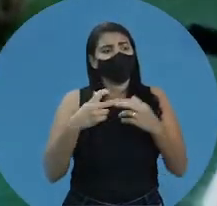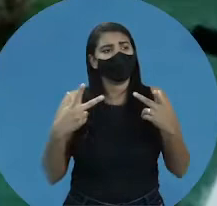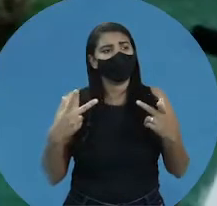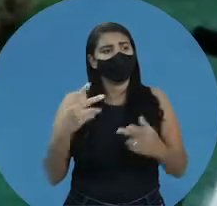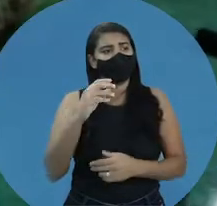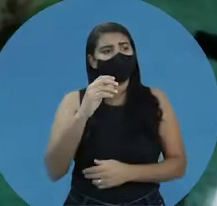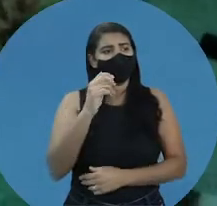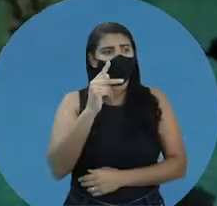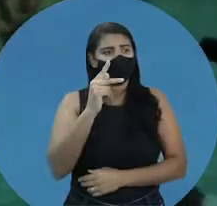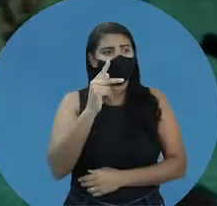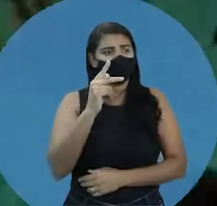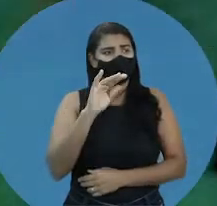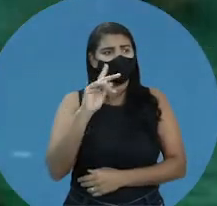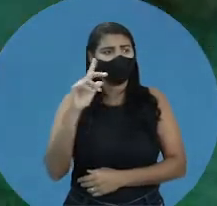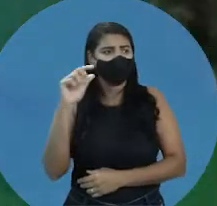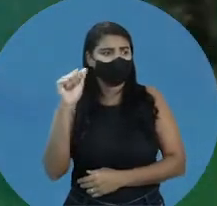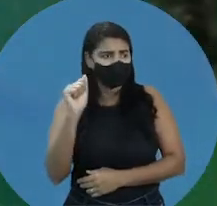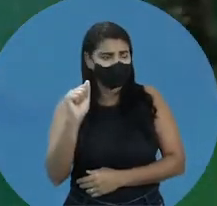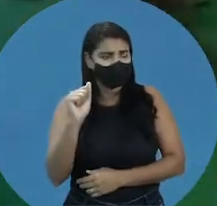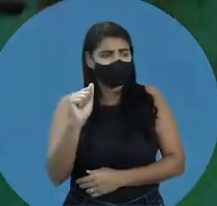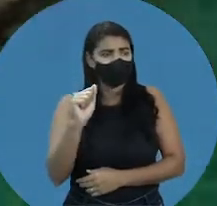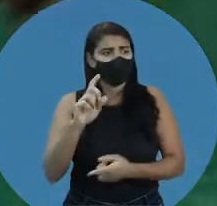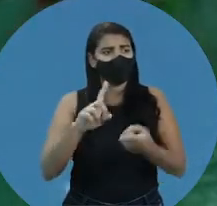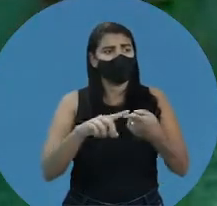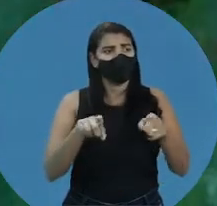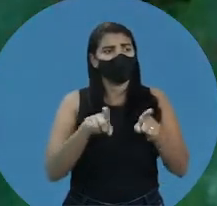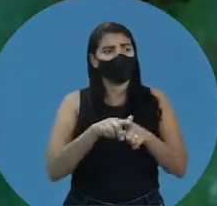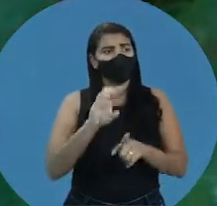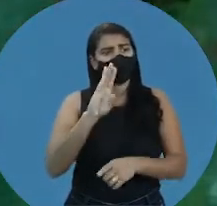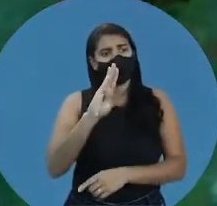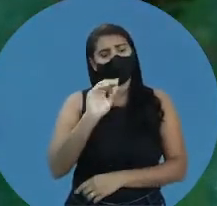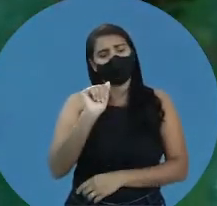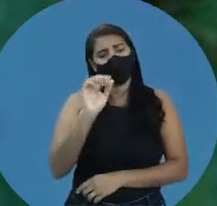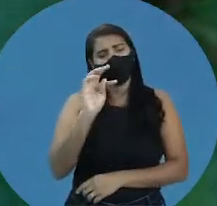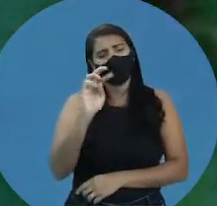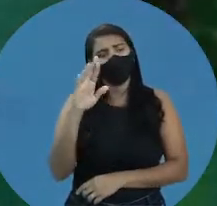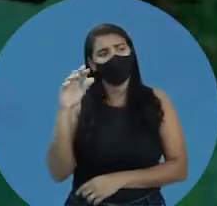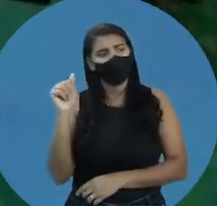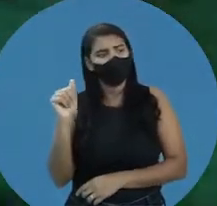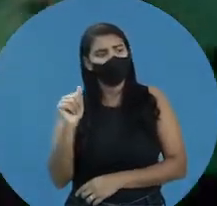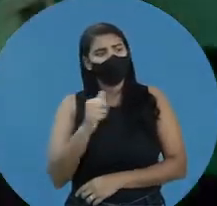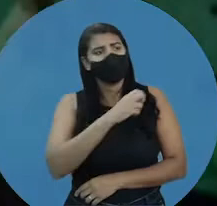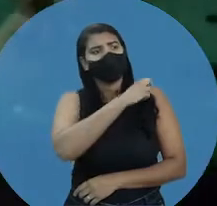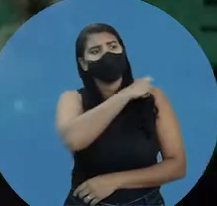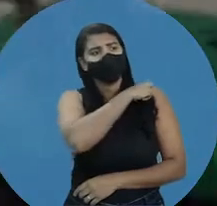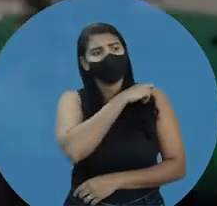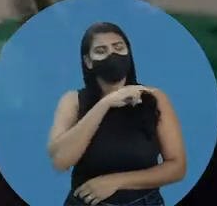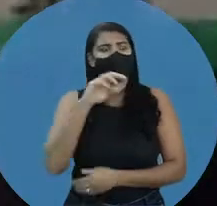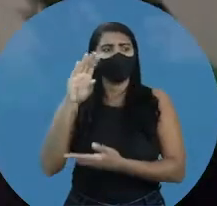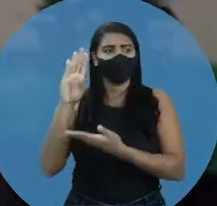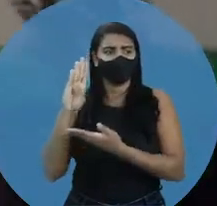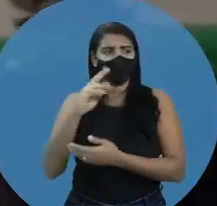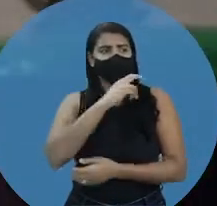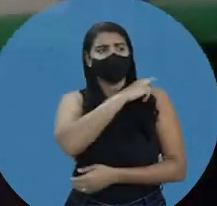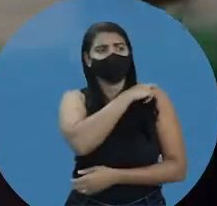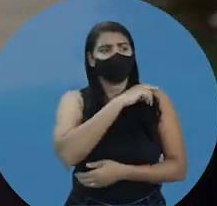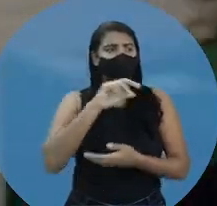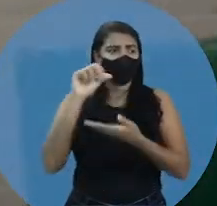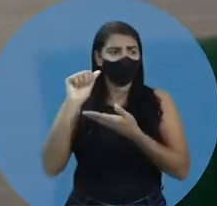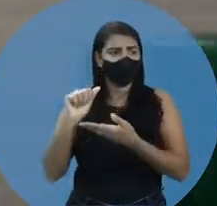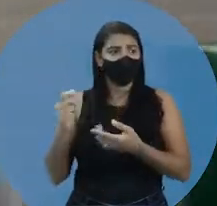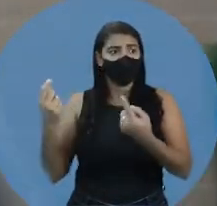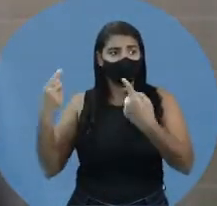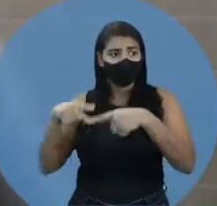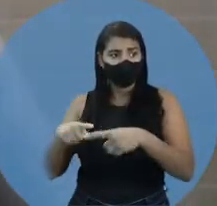baterias, né, de acordo com cada turma. Por exemplo, segundo ano B, segundo ano A. E aí a gente fez até uma mini competição aqui